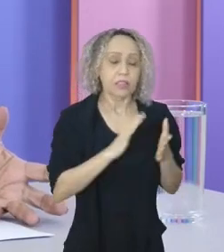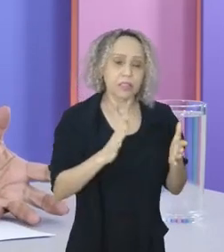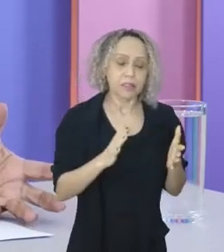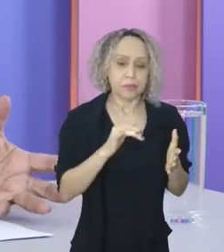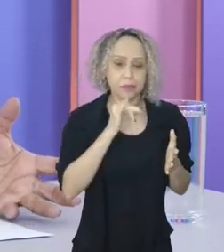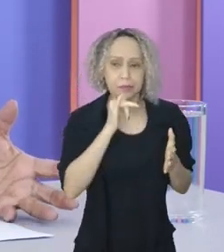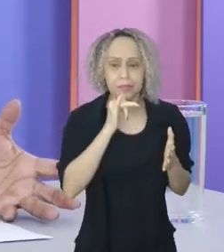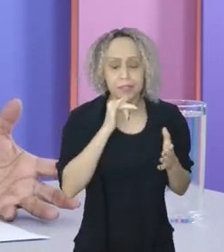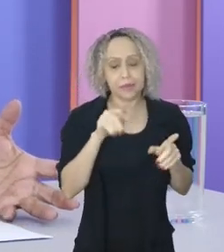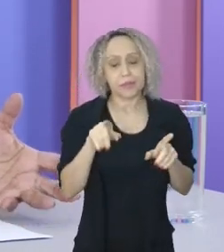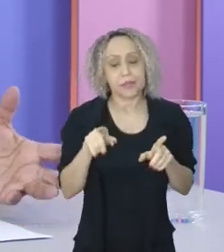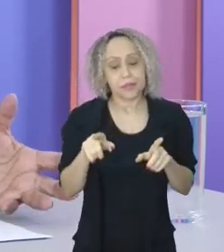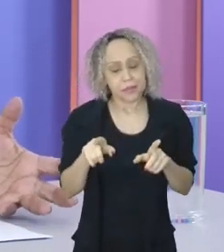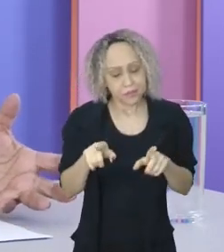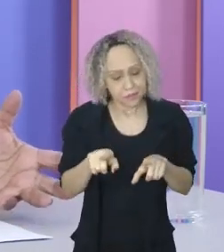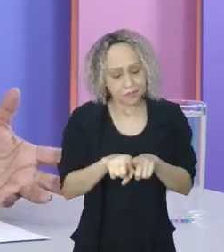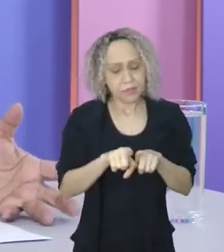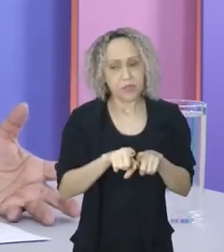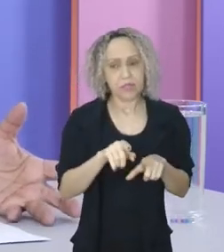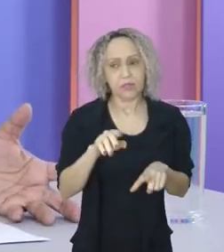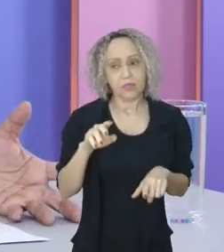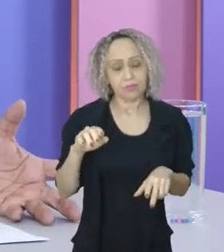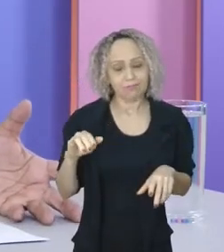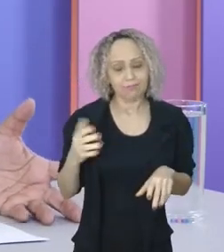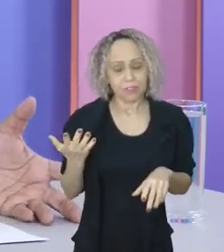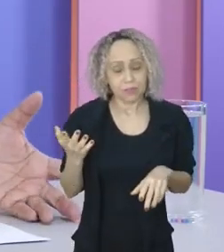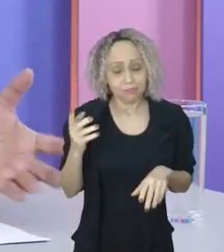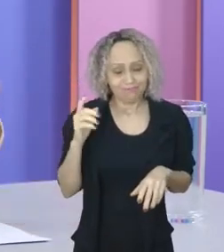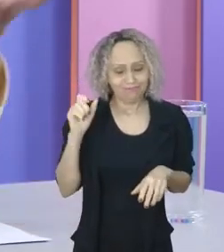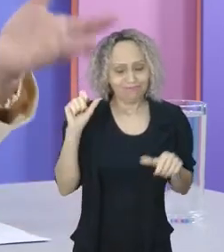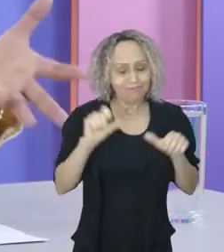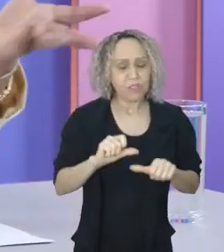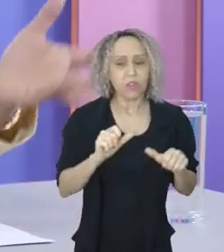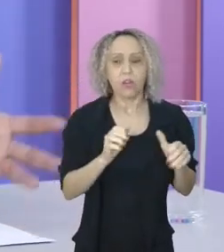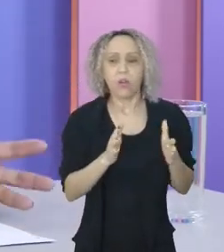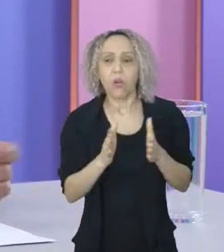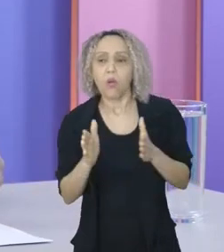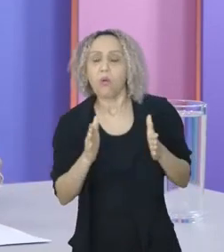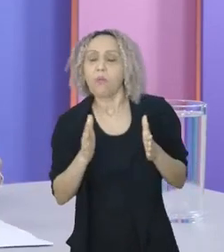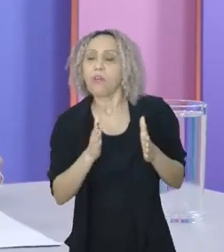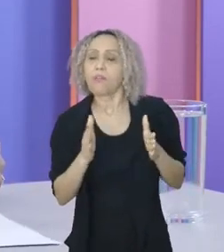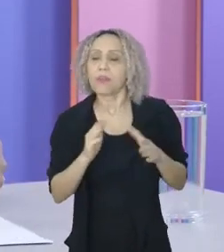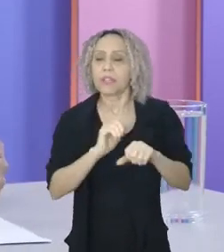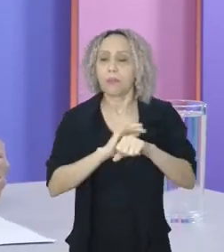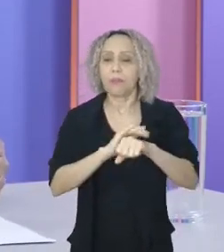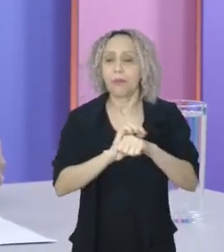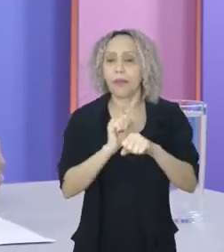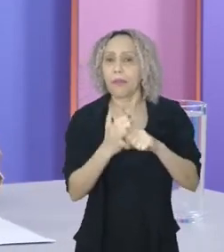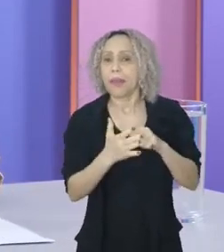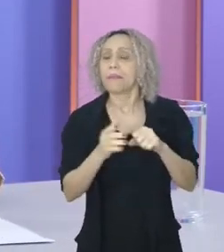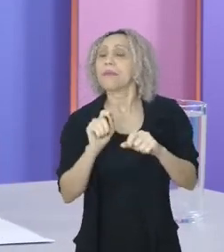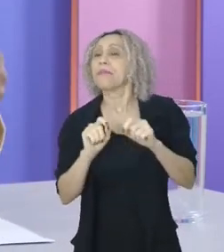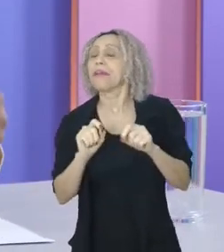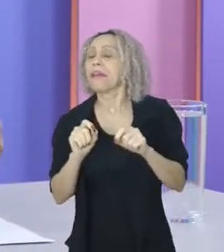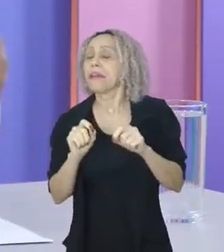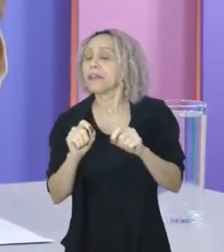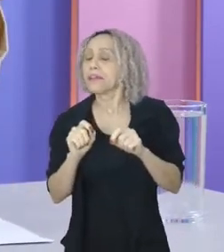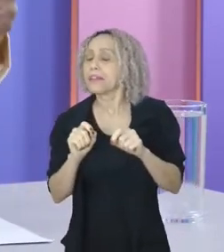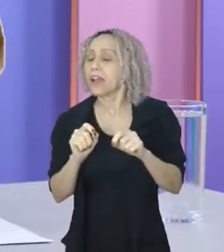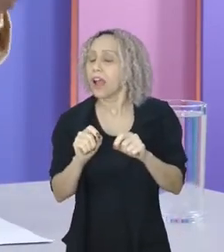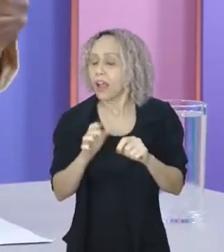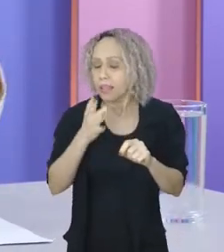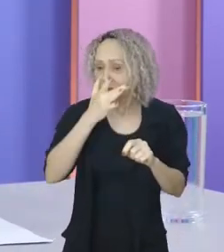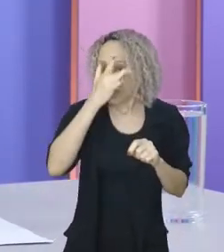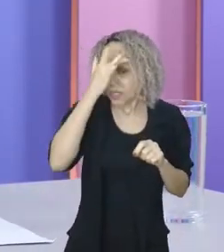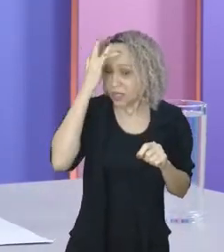morte mais de 700 mil pessoas, e nós sabemos que a maioria delas eram pessoas pobres, pretas,